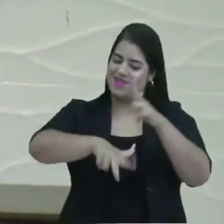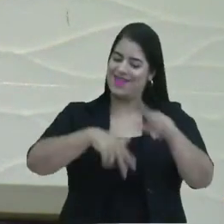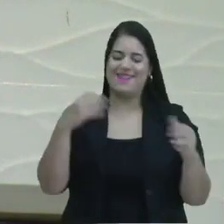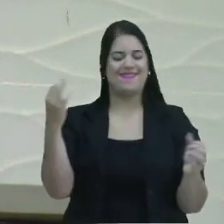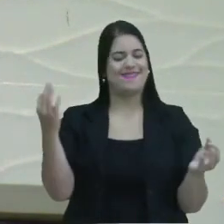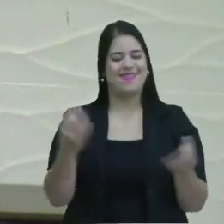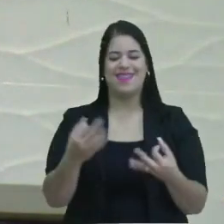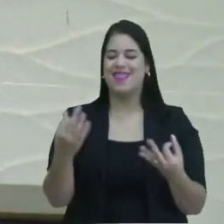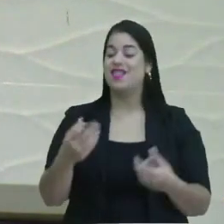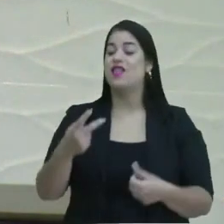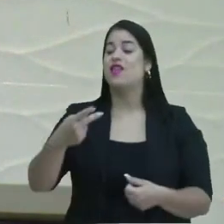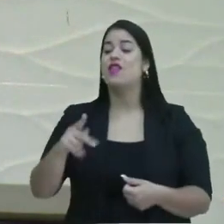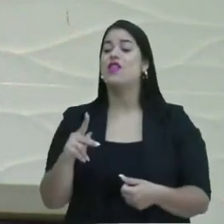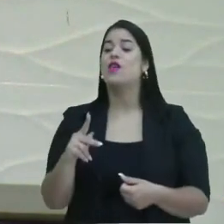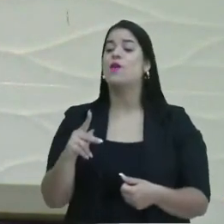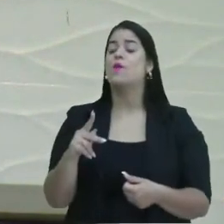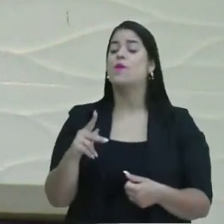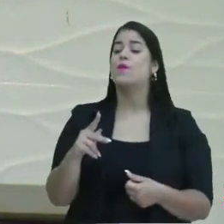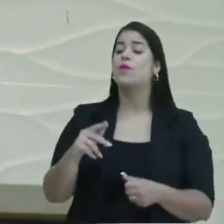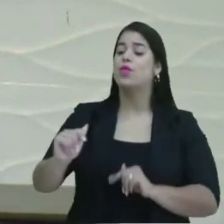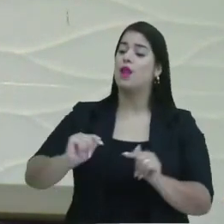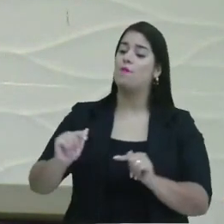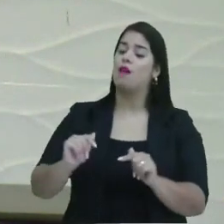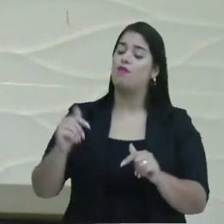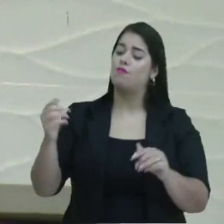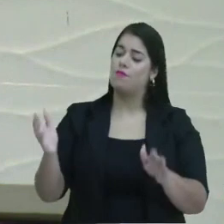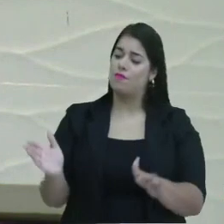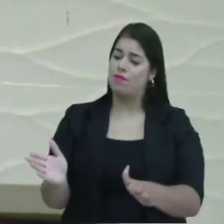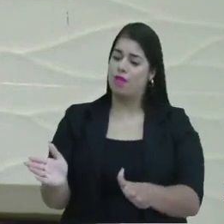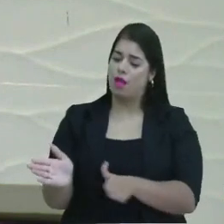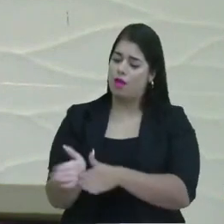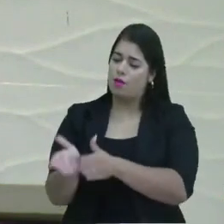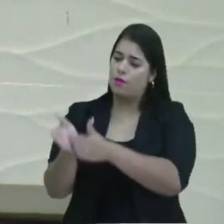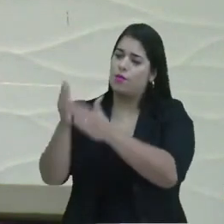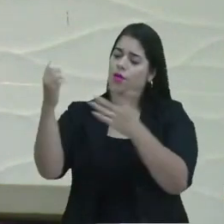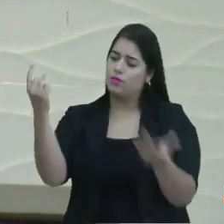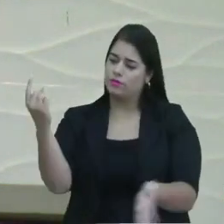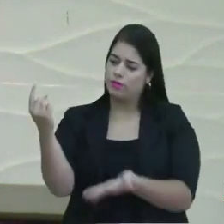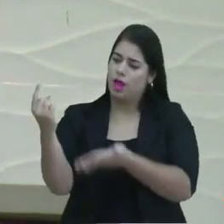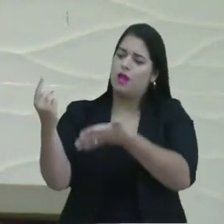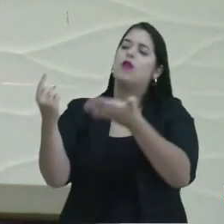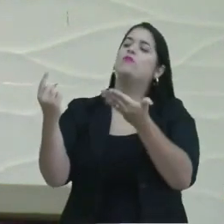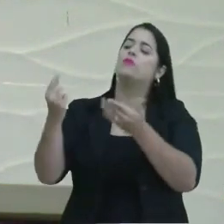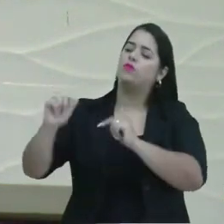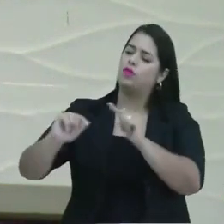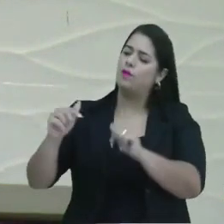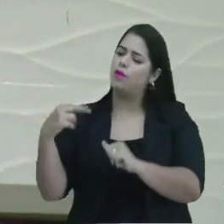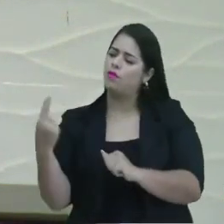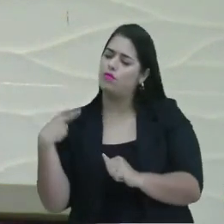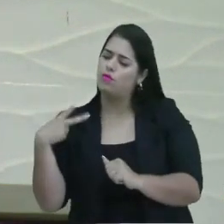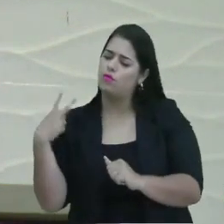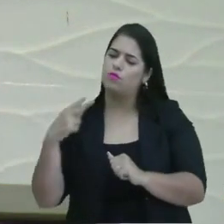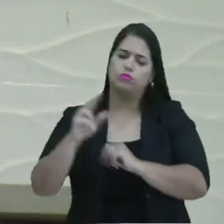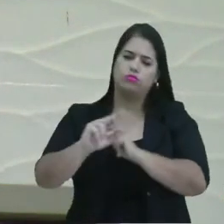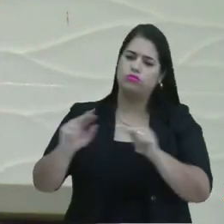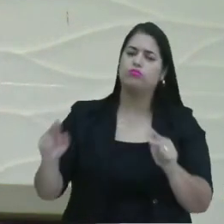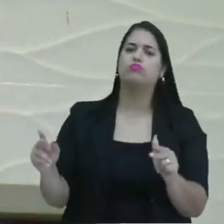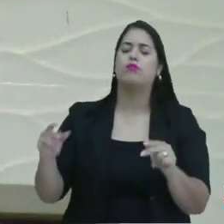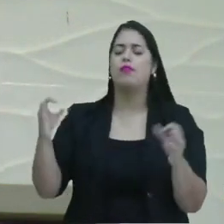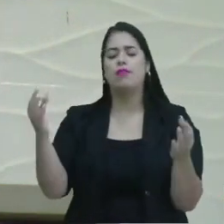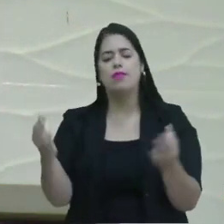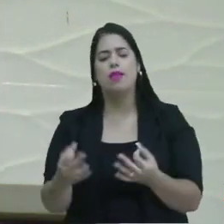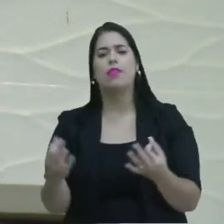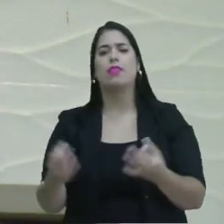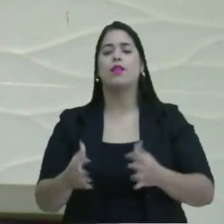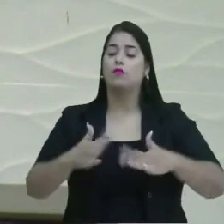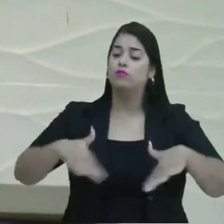seu trabalho aqui a esta casa só vem enaltecer os nossos trabalhos. Então, essa casa aqui está de portas abertas. Tenho certeza plena de